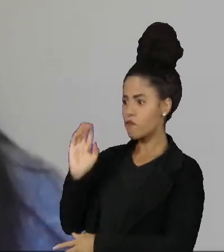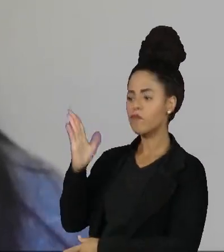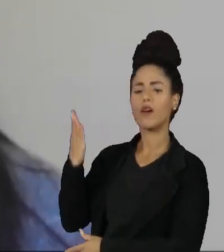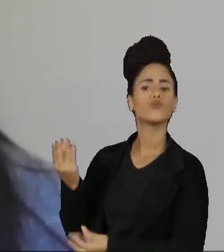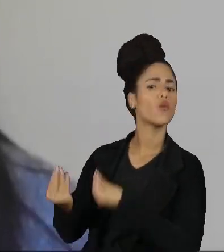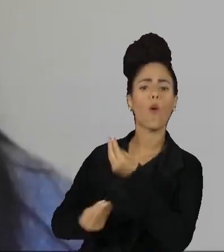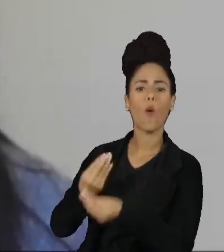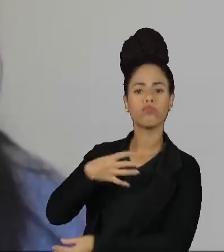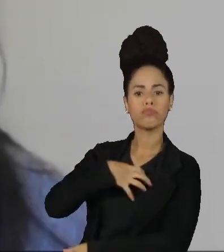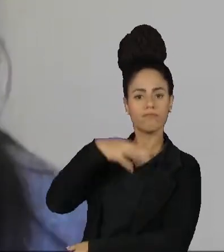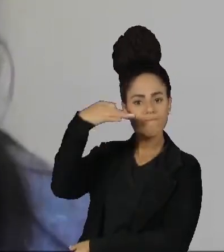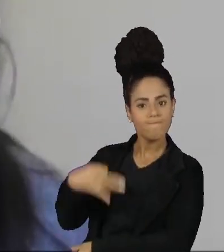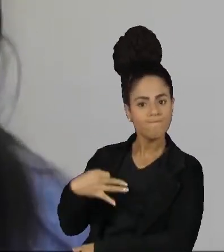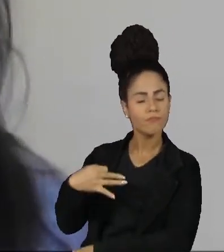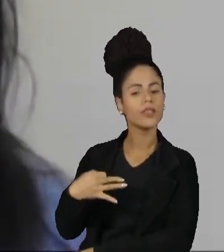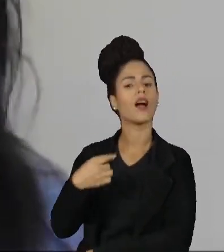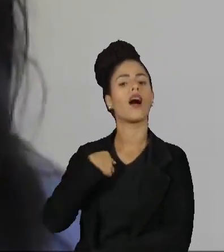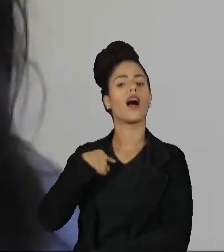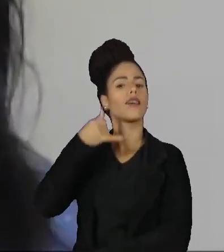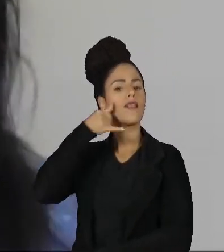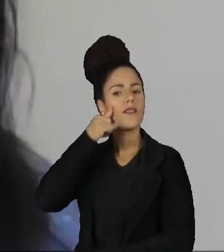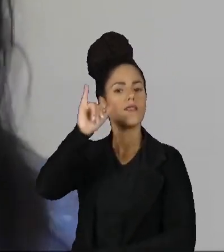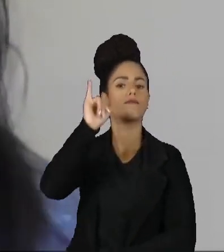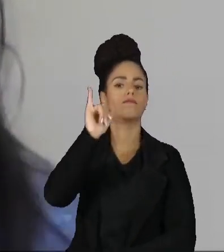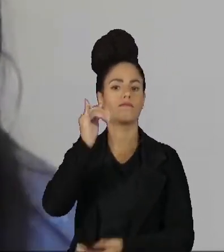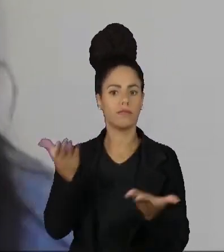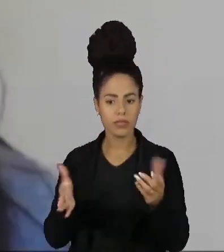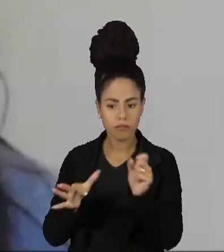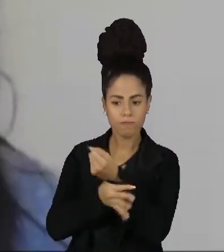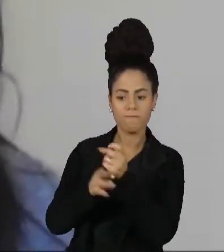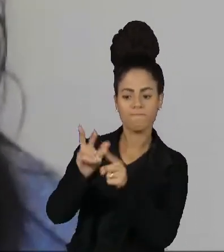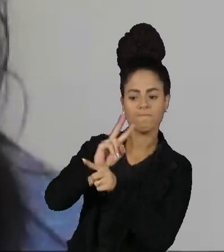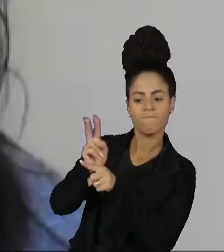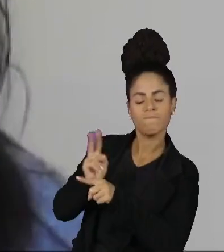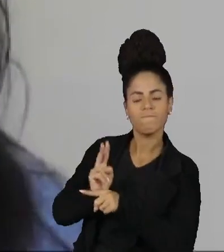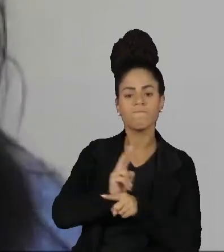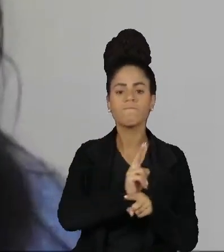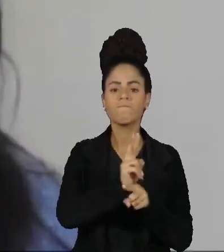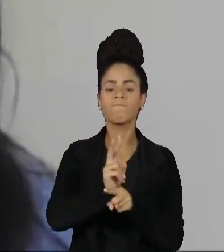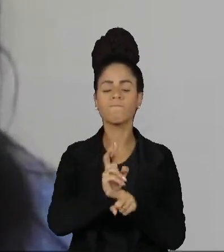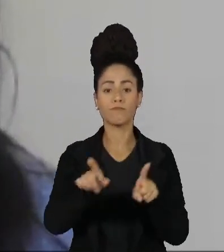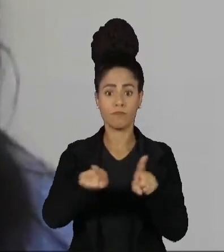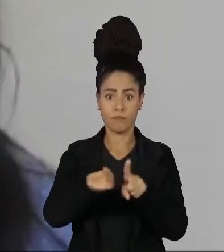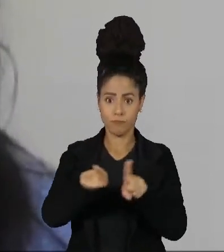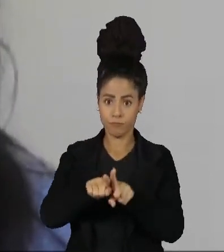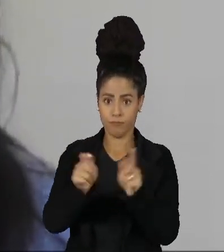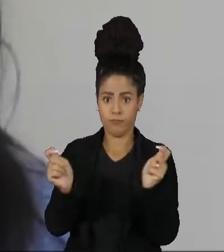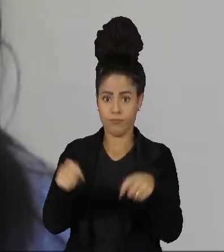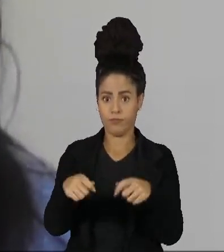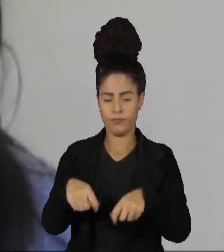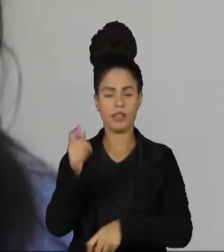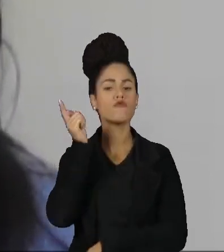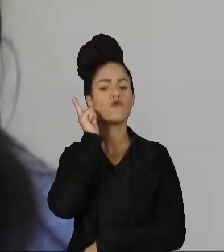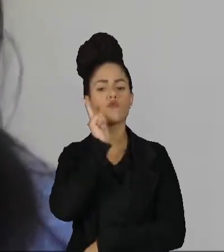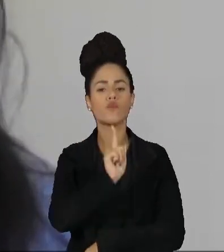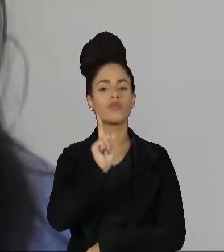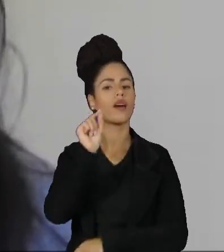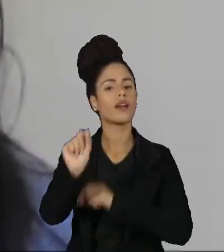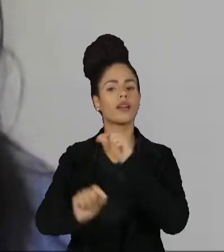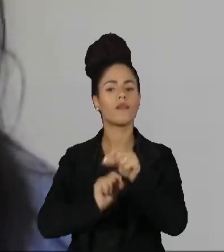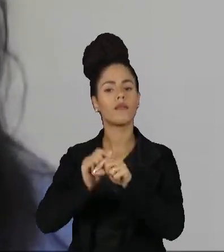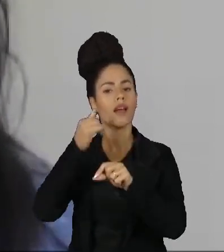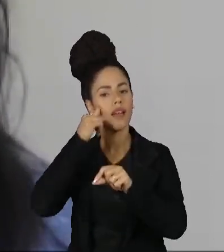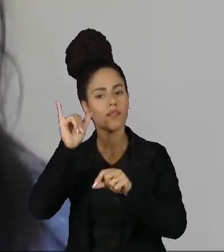Empresarial mesmo porque daí isso aumenta o nível de segurança para as empresas que vão perder muito menos com essas fraudes